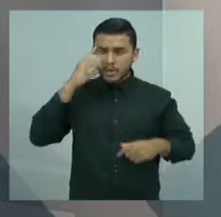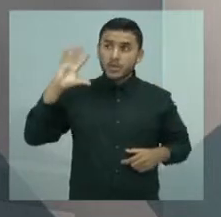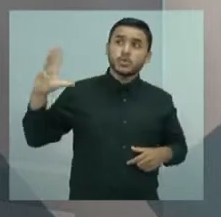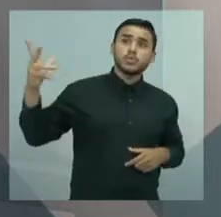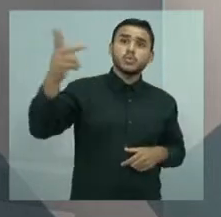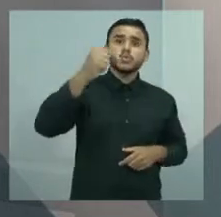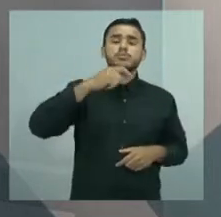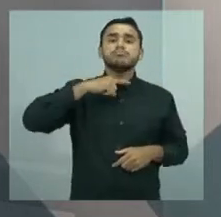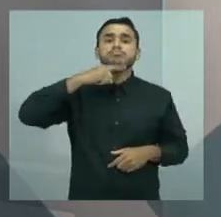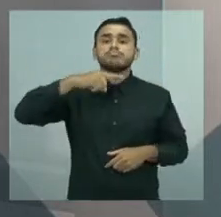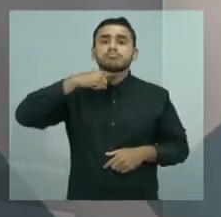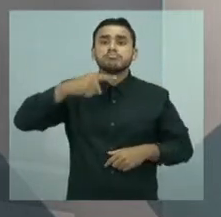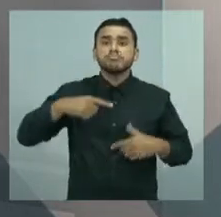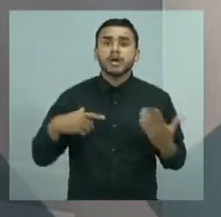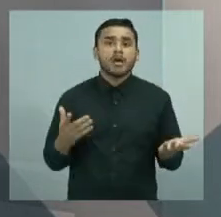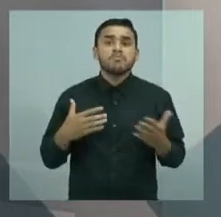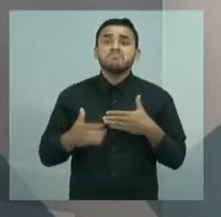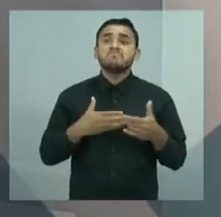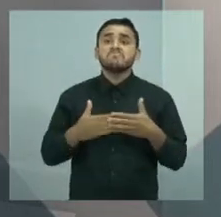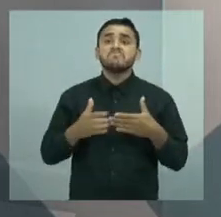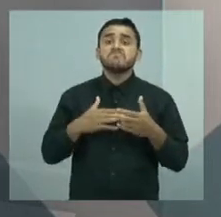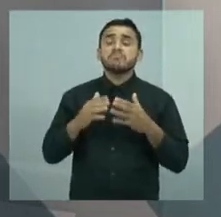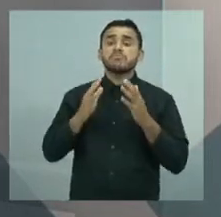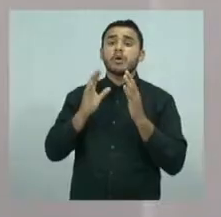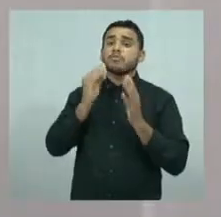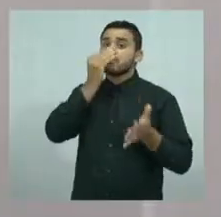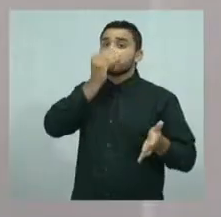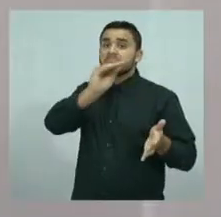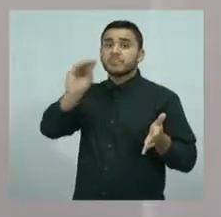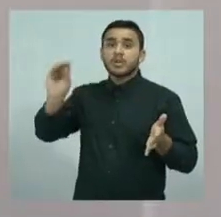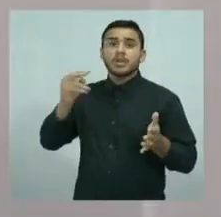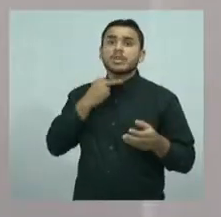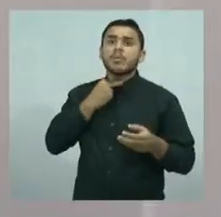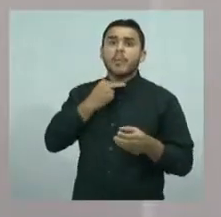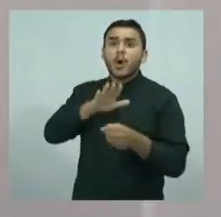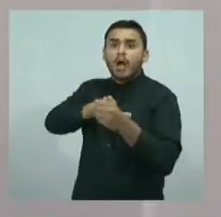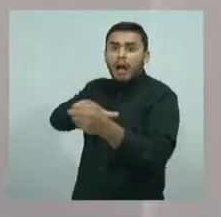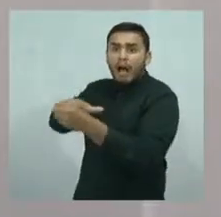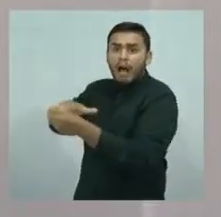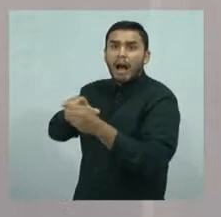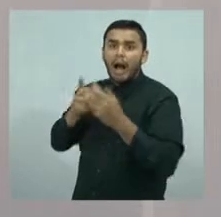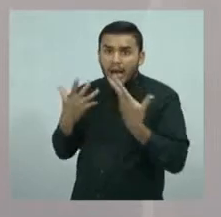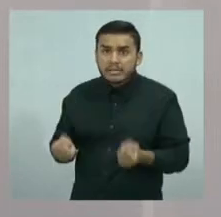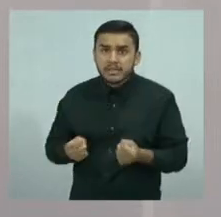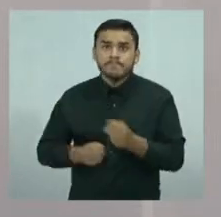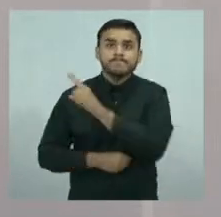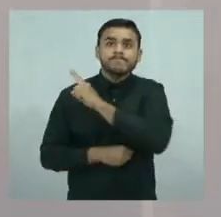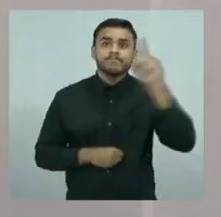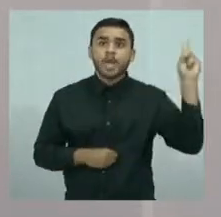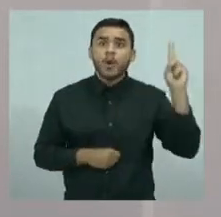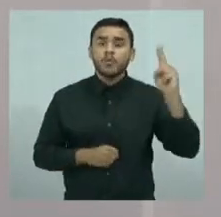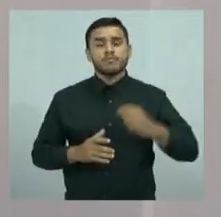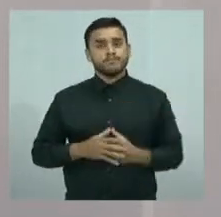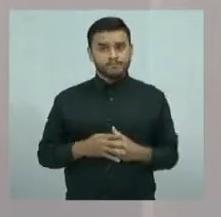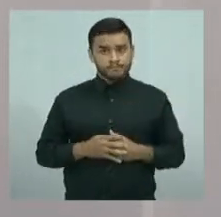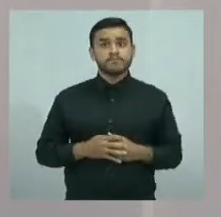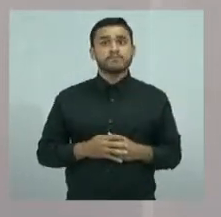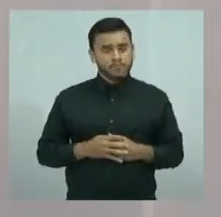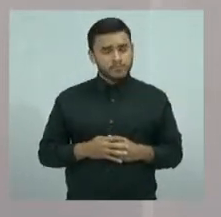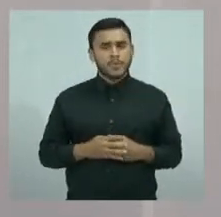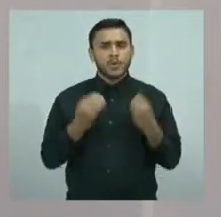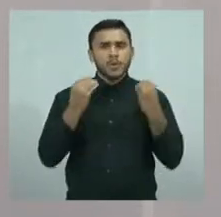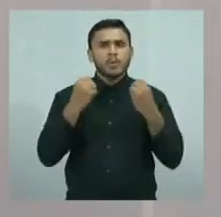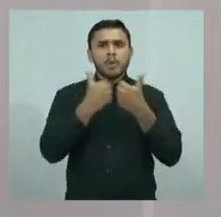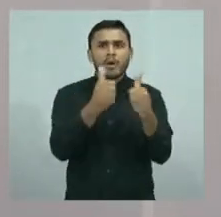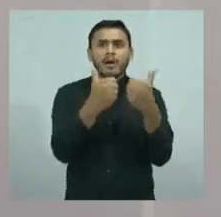todos? Não se pode tolerar a exclusão de pessoas de um serviço público que o